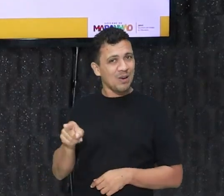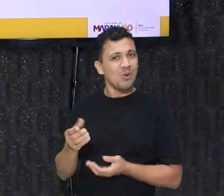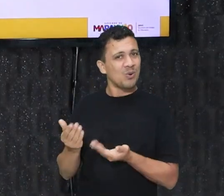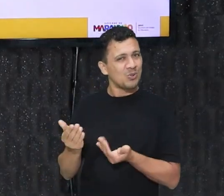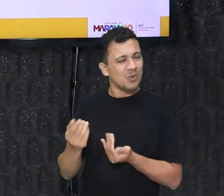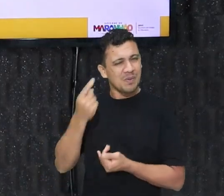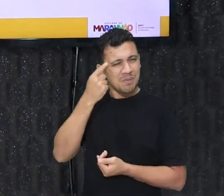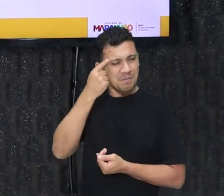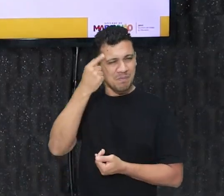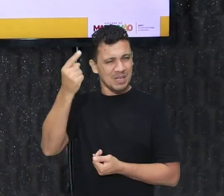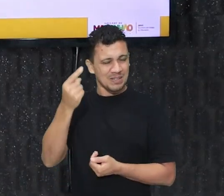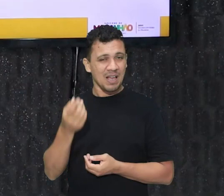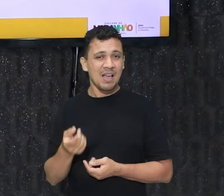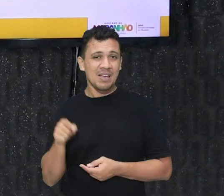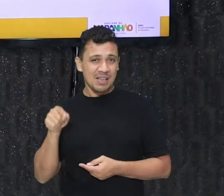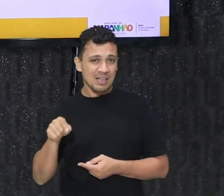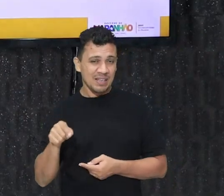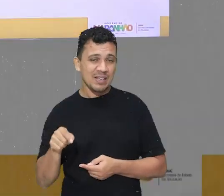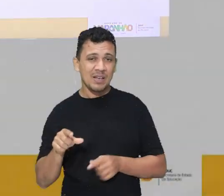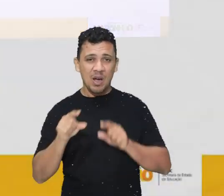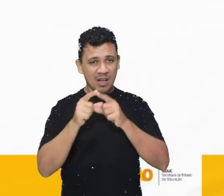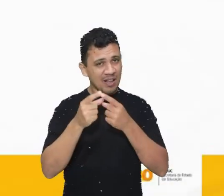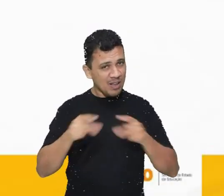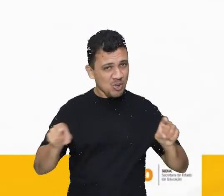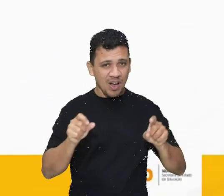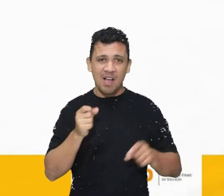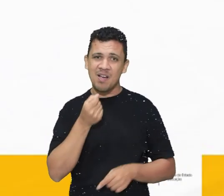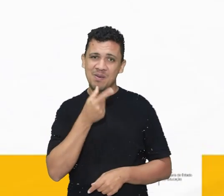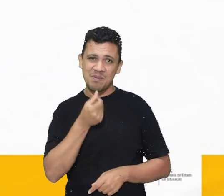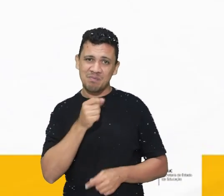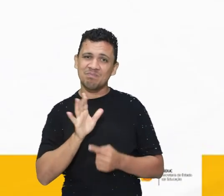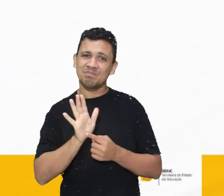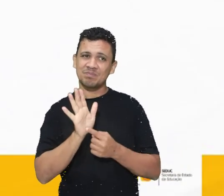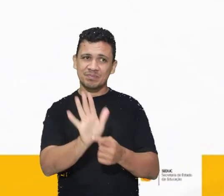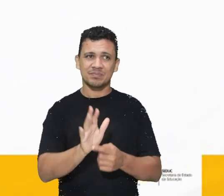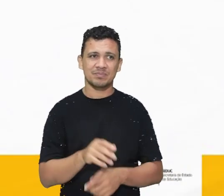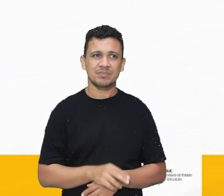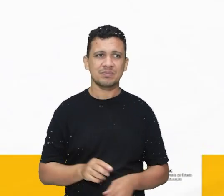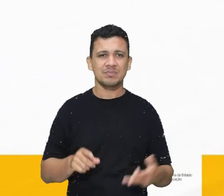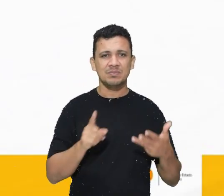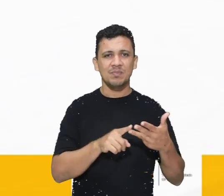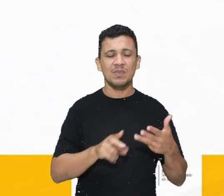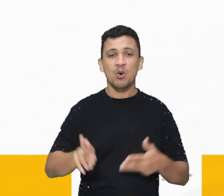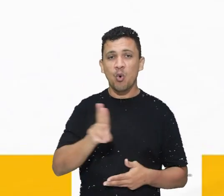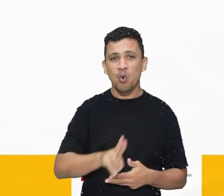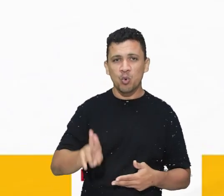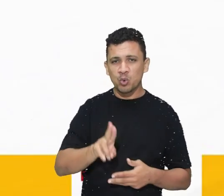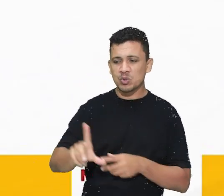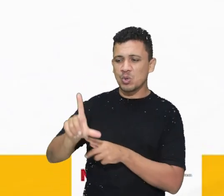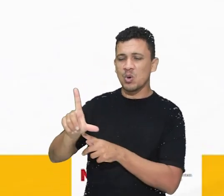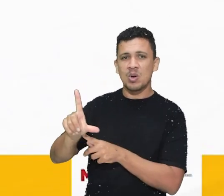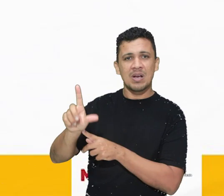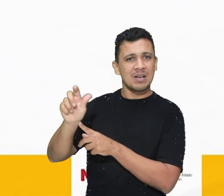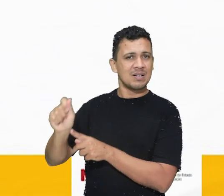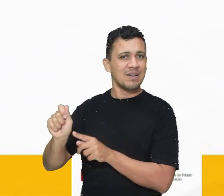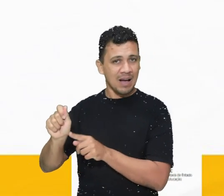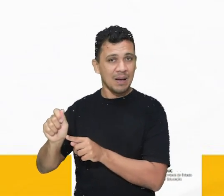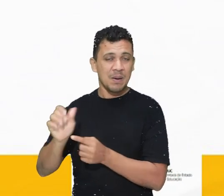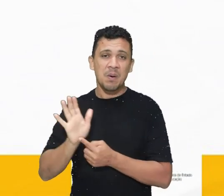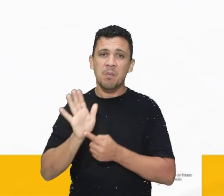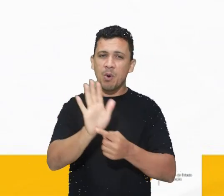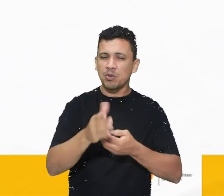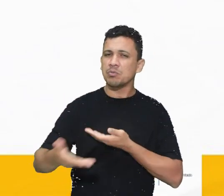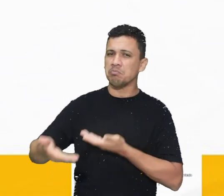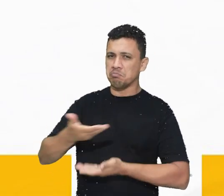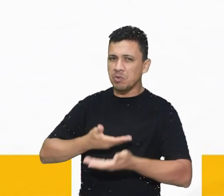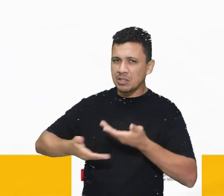e reproduz aí na charge. Utilização da forma pronominal lá, que reflete um tratamento